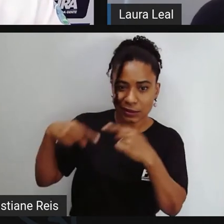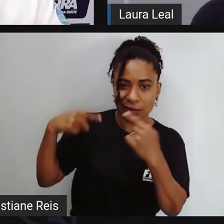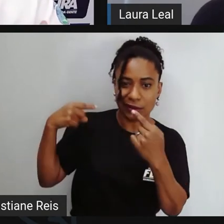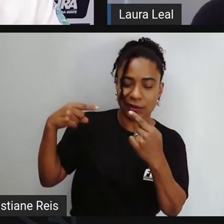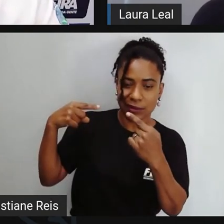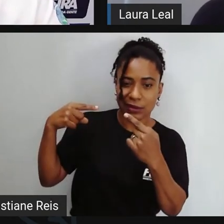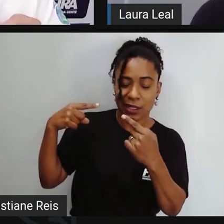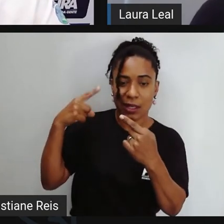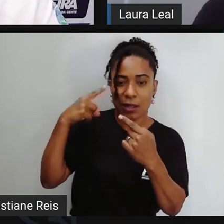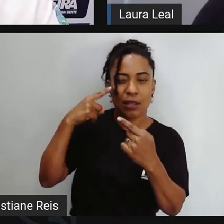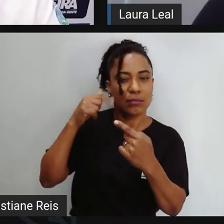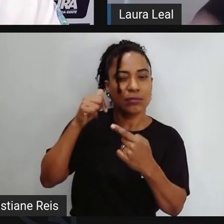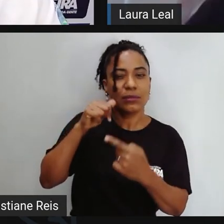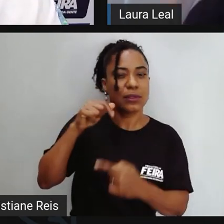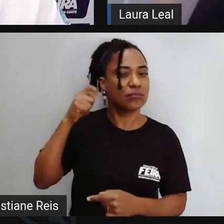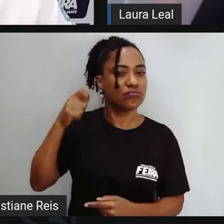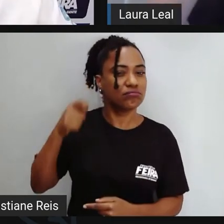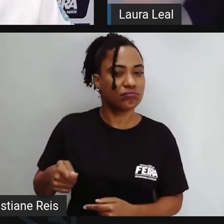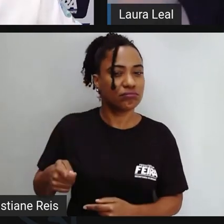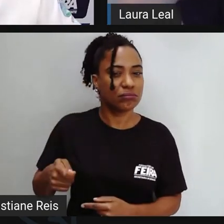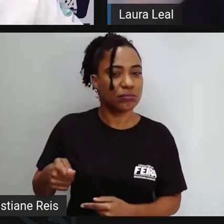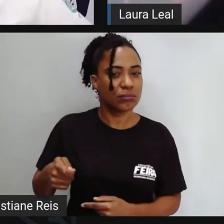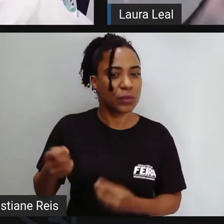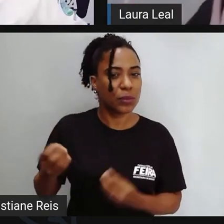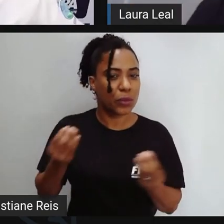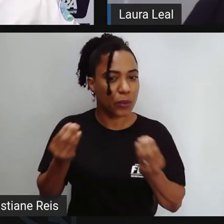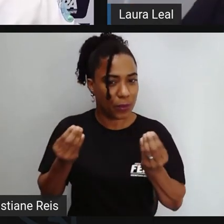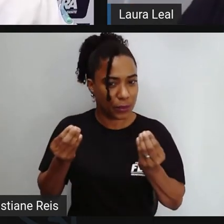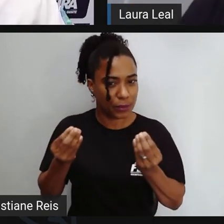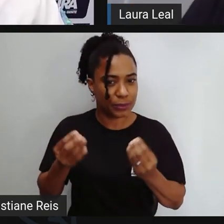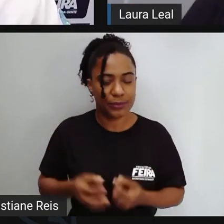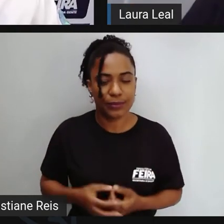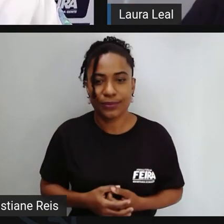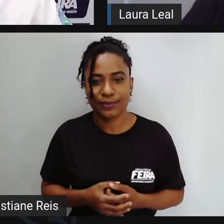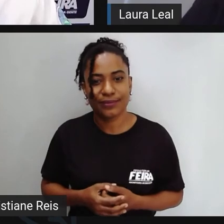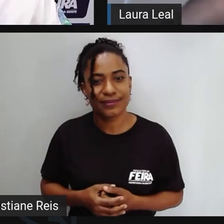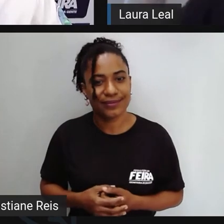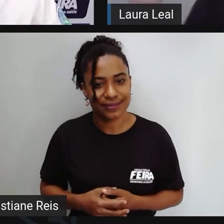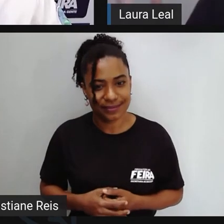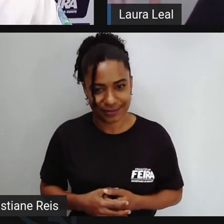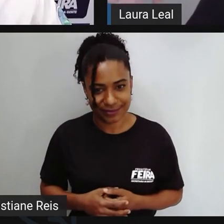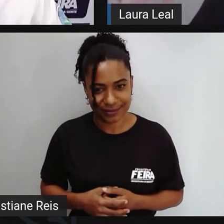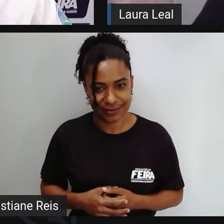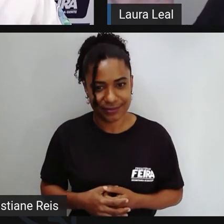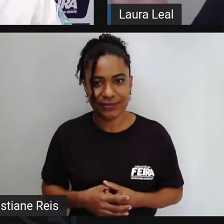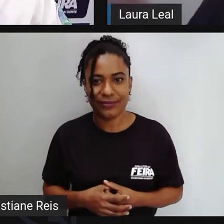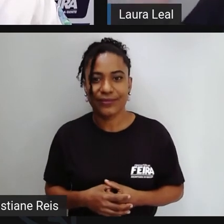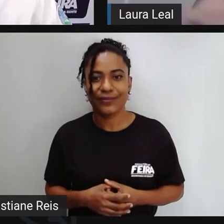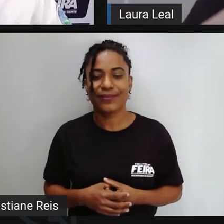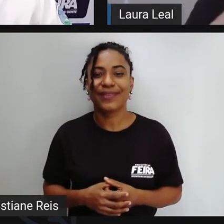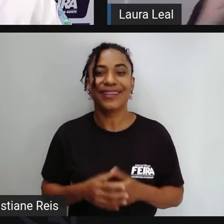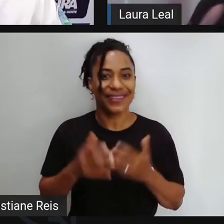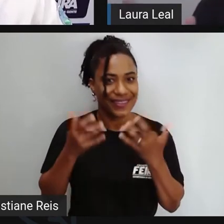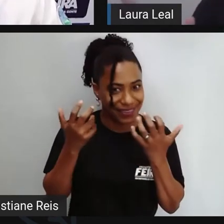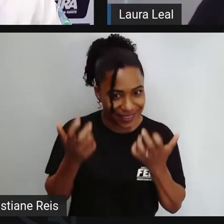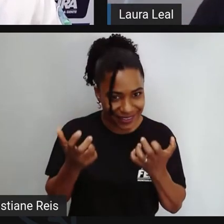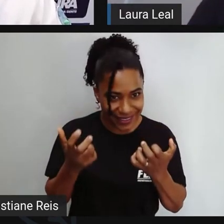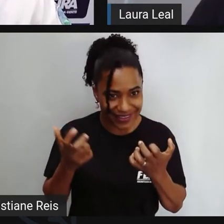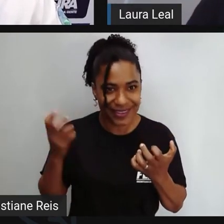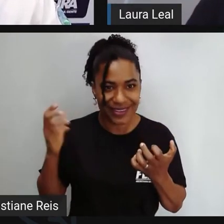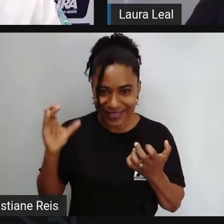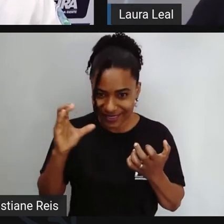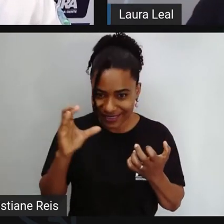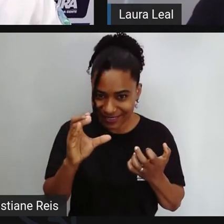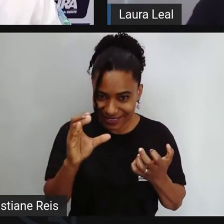que é que ela precisa estar atenta para agir logo no início? Bom, quer ser cientista? Seja muito